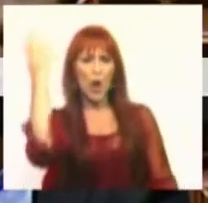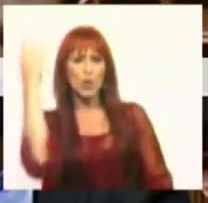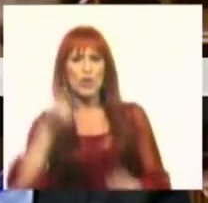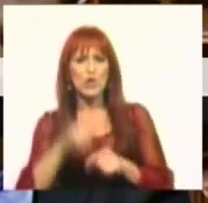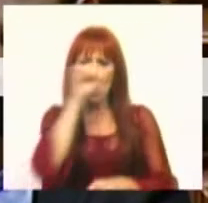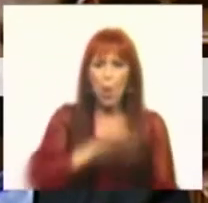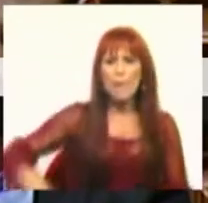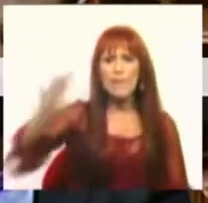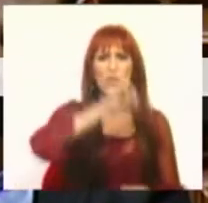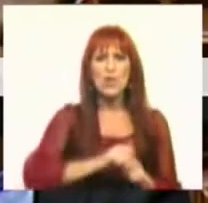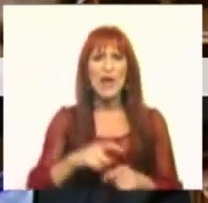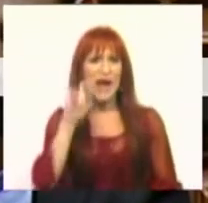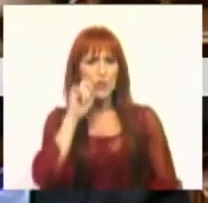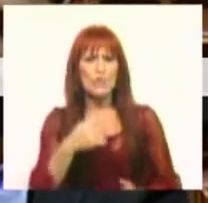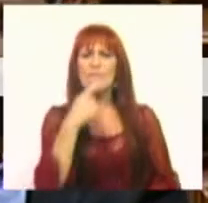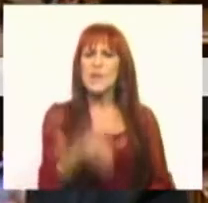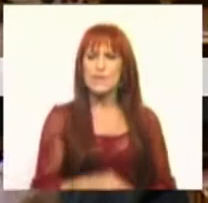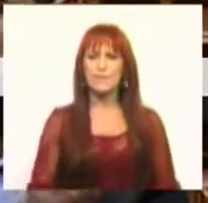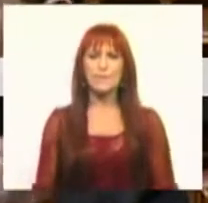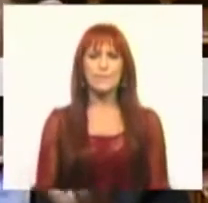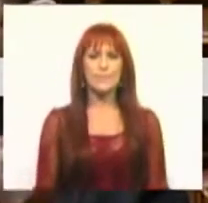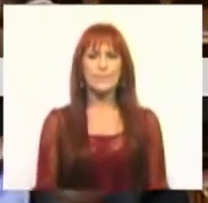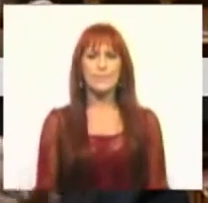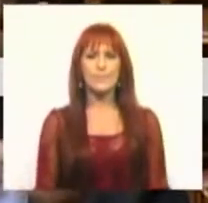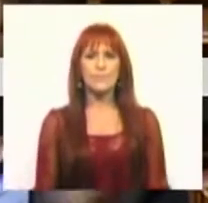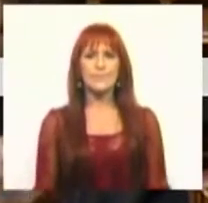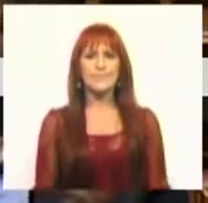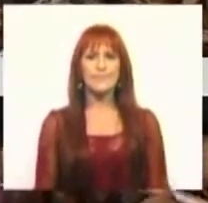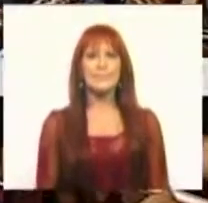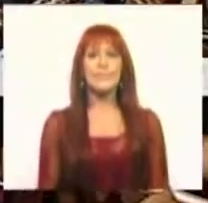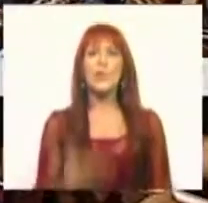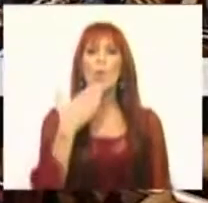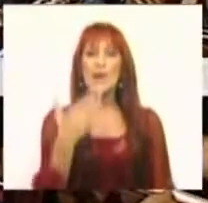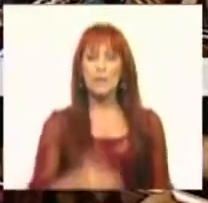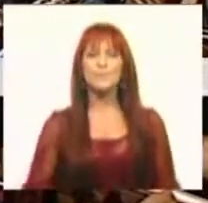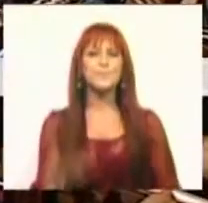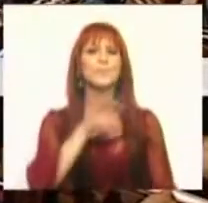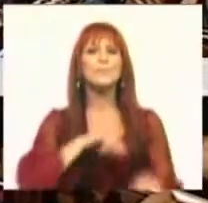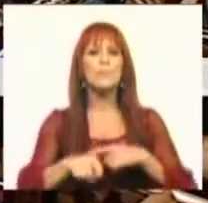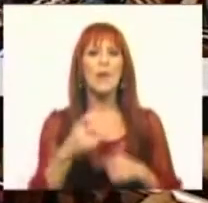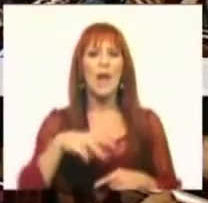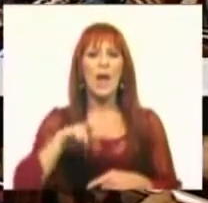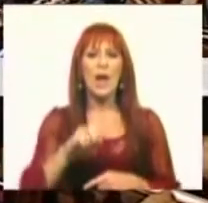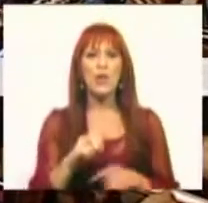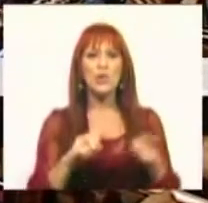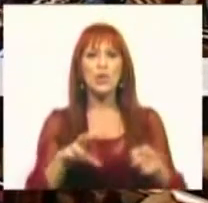ao ambiente e à segurança. Obrigado. Sr. Deputado António Costa e Silva, do PSD, para